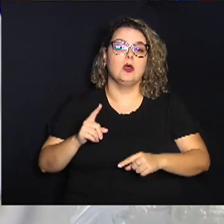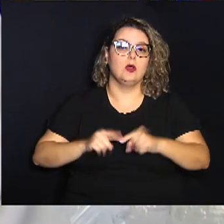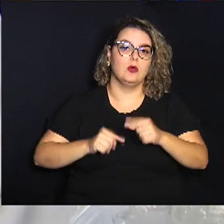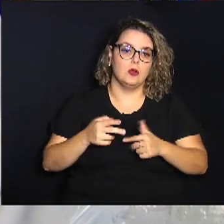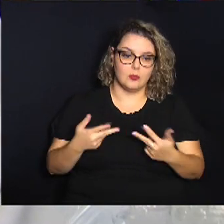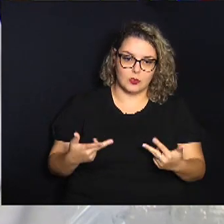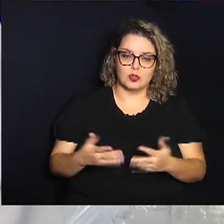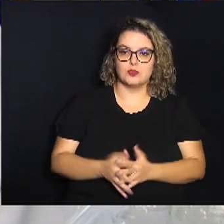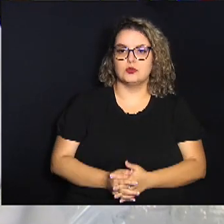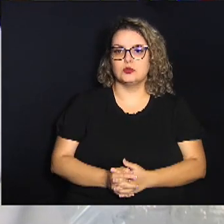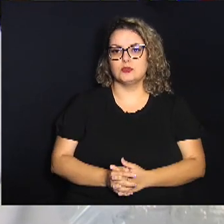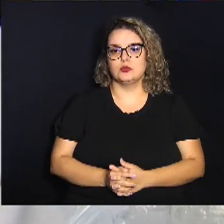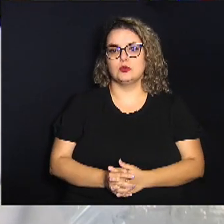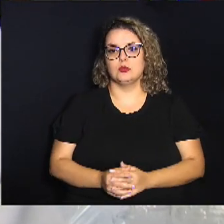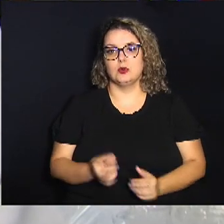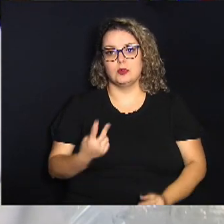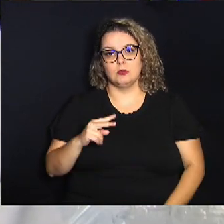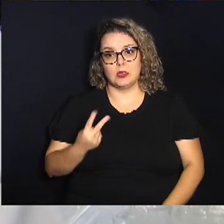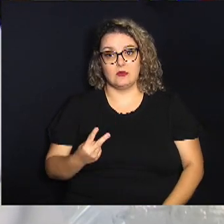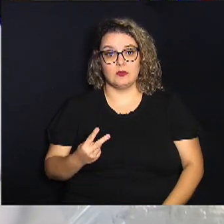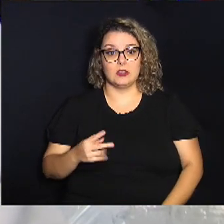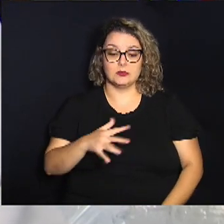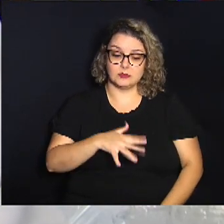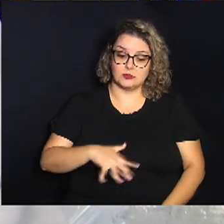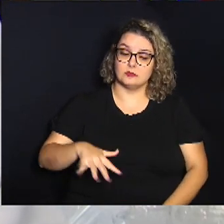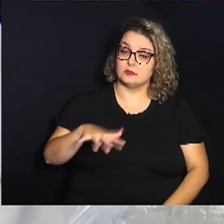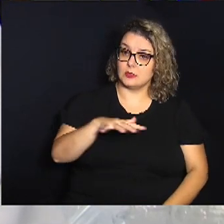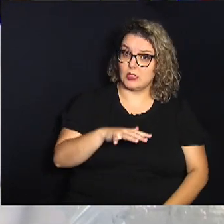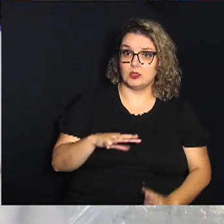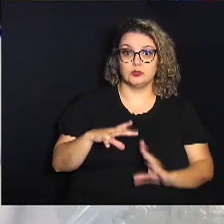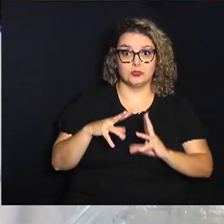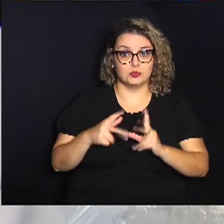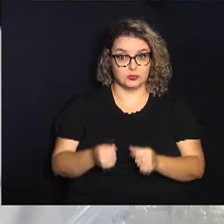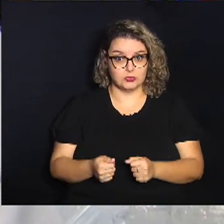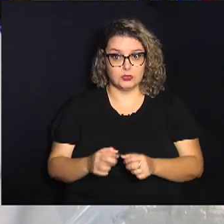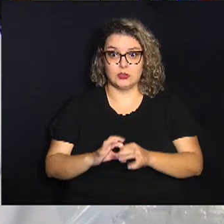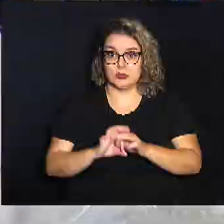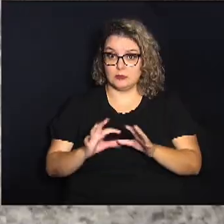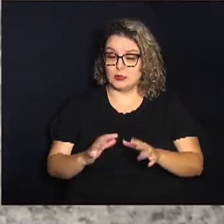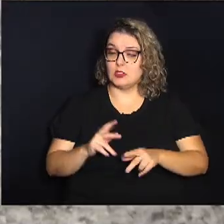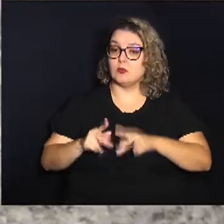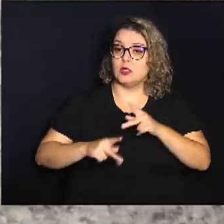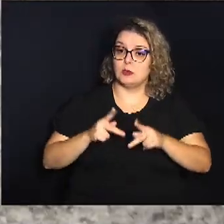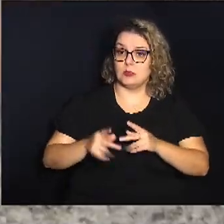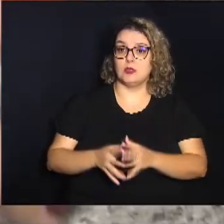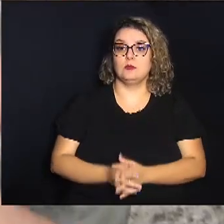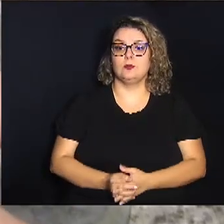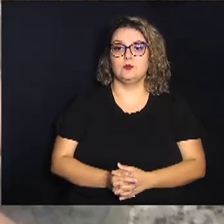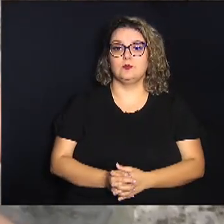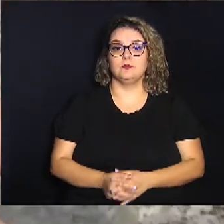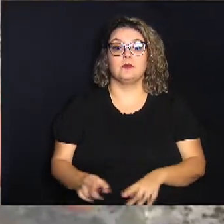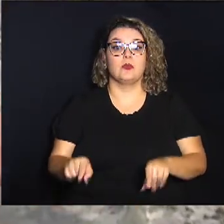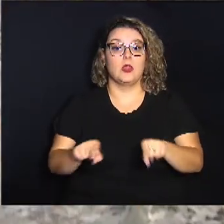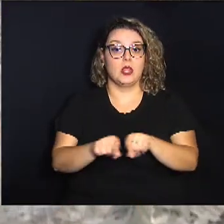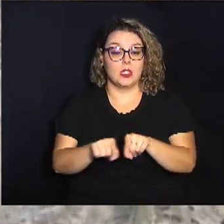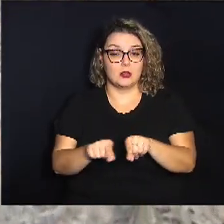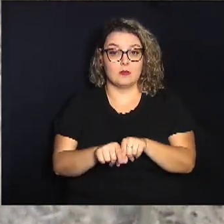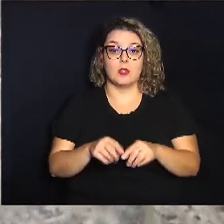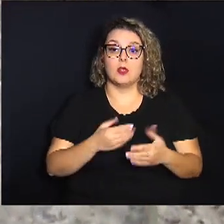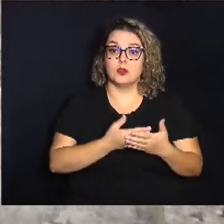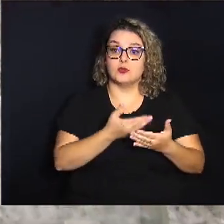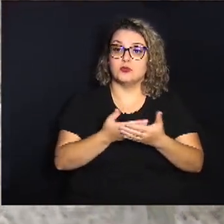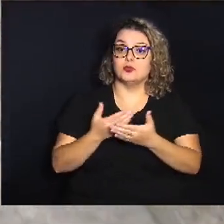si. Uma vez no mercado, tudo isso pode estar disponível para a população. Além disso, o estudo